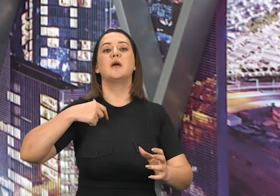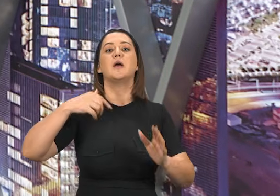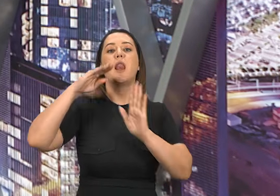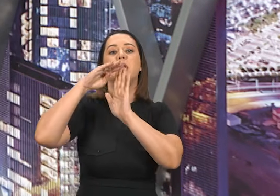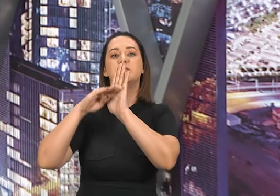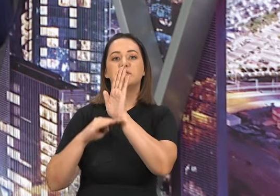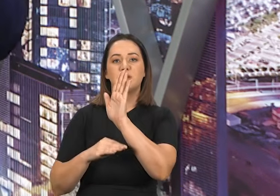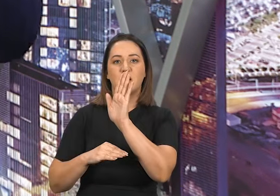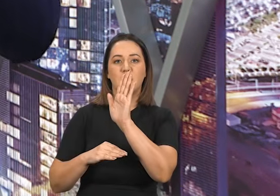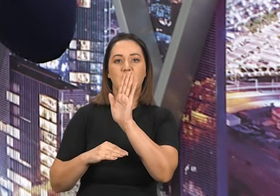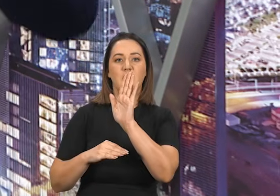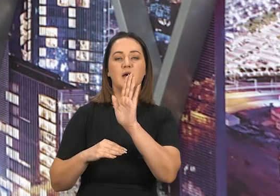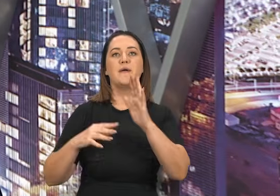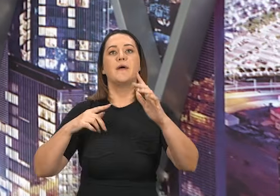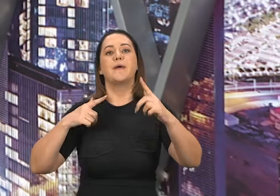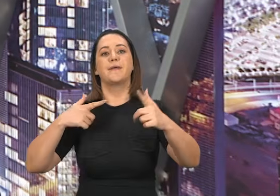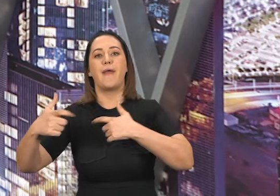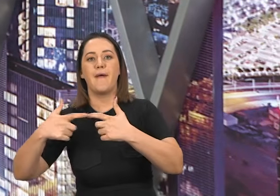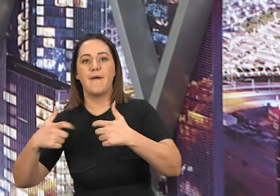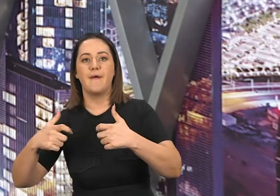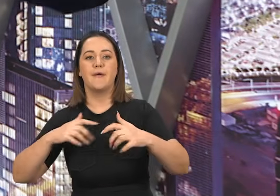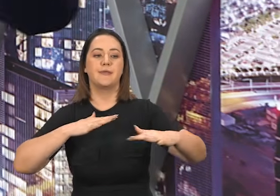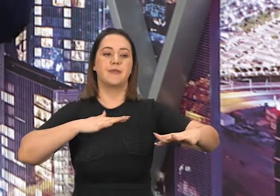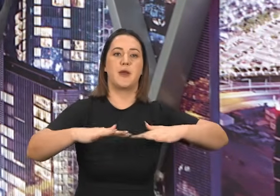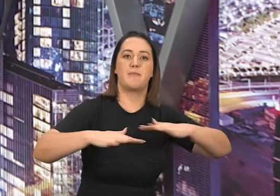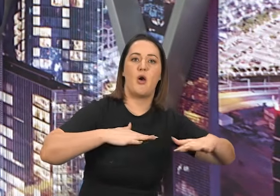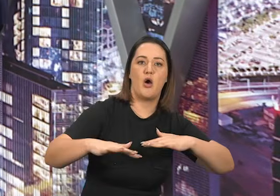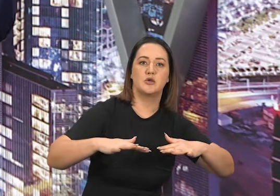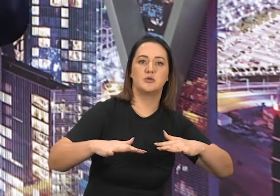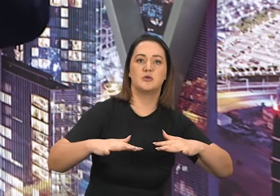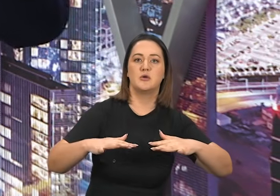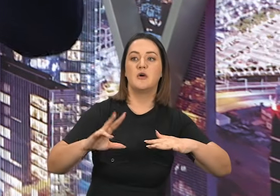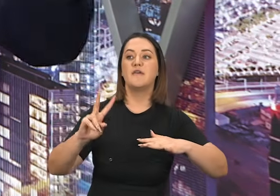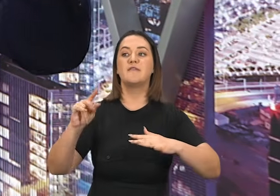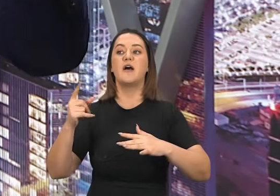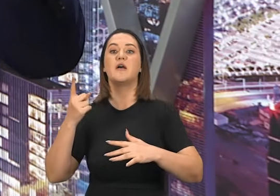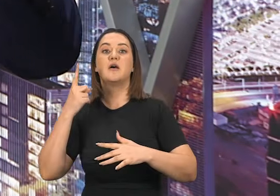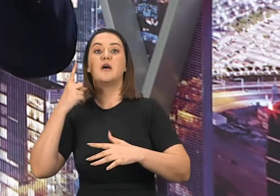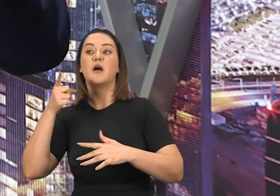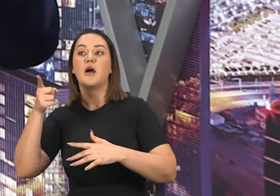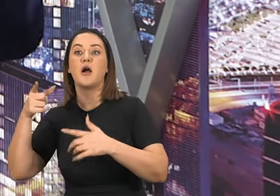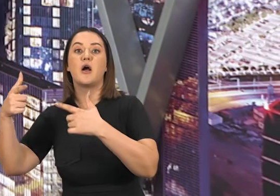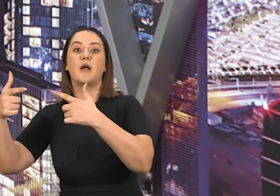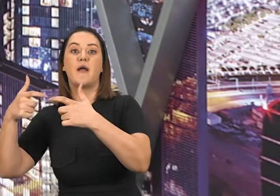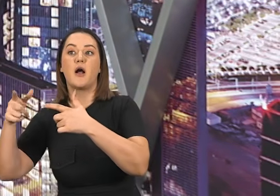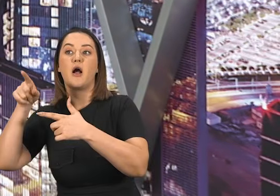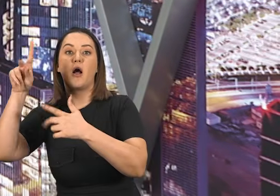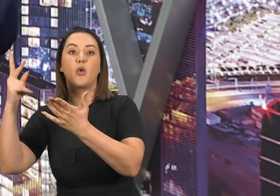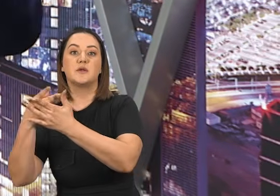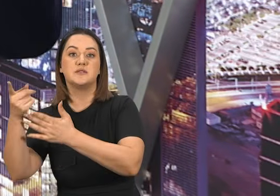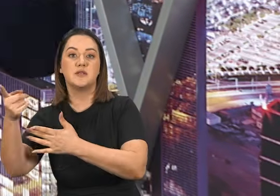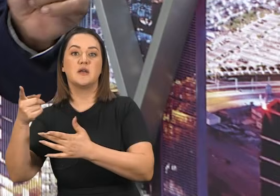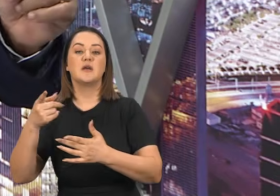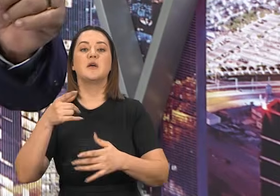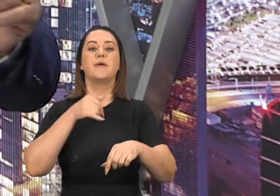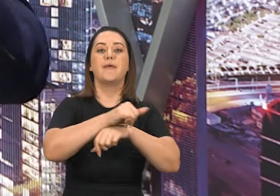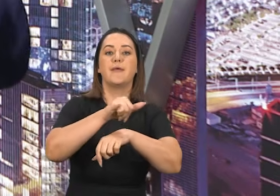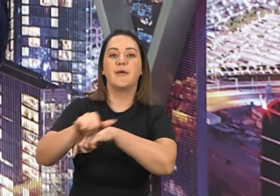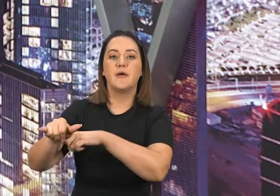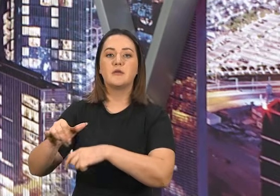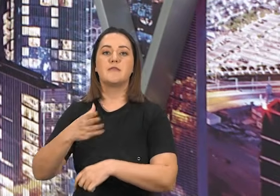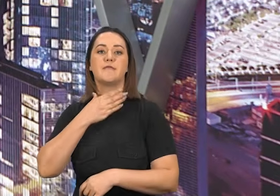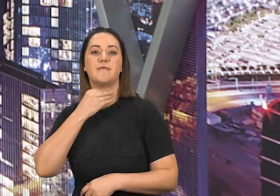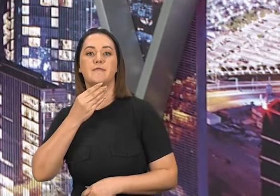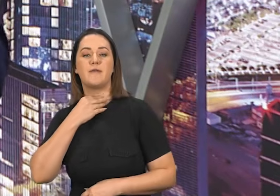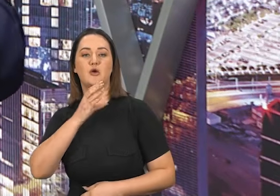E por incrível que pareça, quando ele fala de guerras, de terremotos, de rumores de guerras, de engano, de falso Cristo,